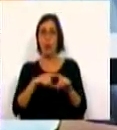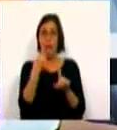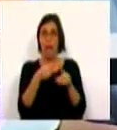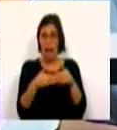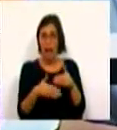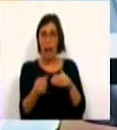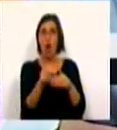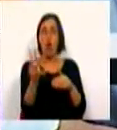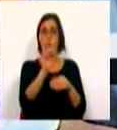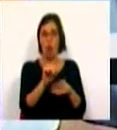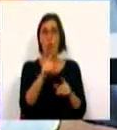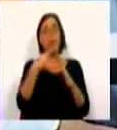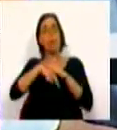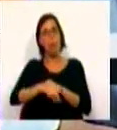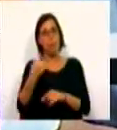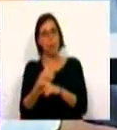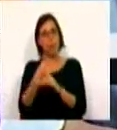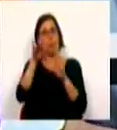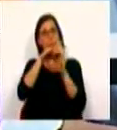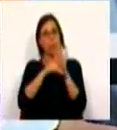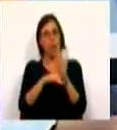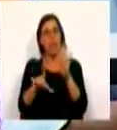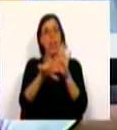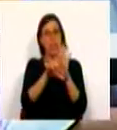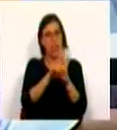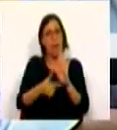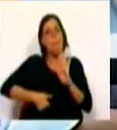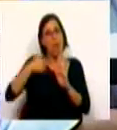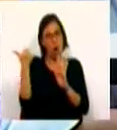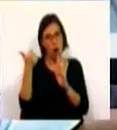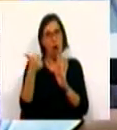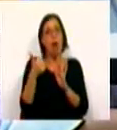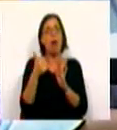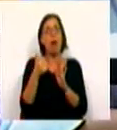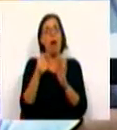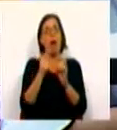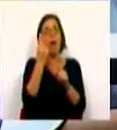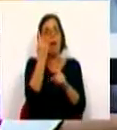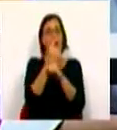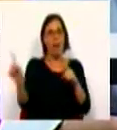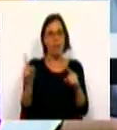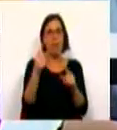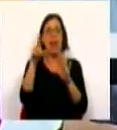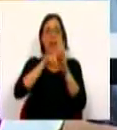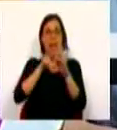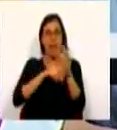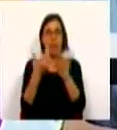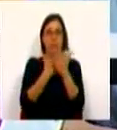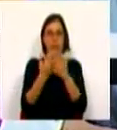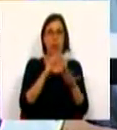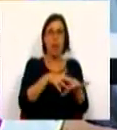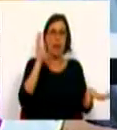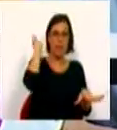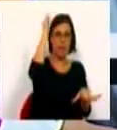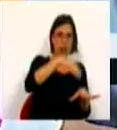ano. Será também aprofundado o programa Legislar Melhor, com a uniformização das regras de logística entre a Assembleia